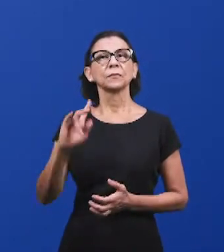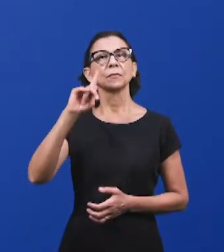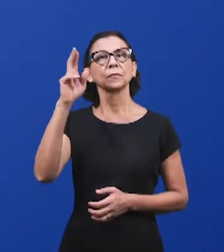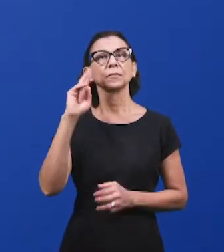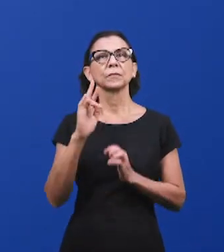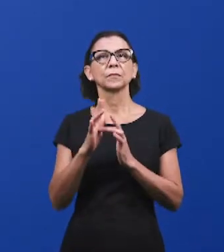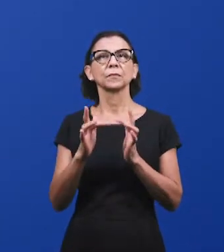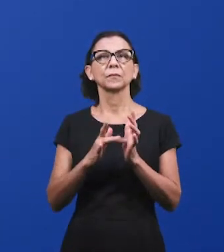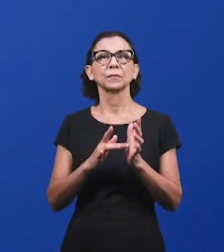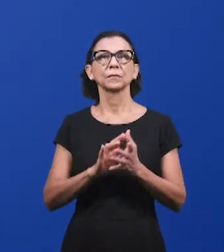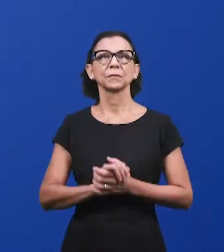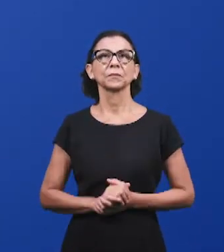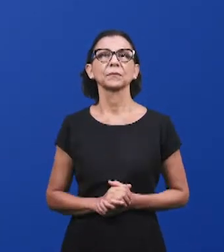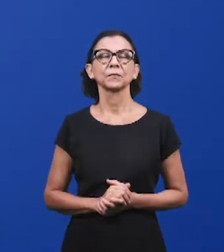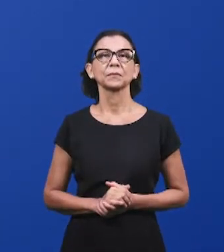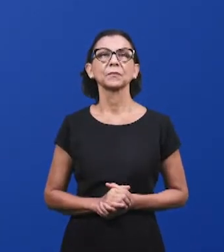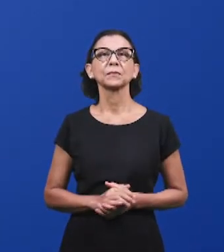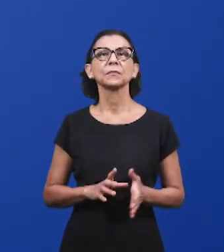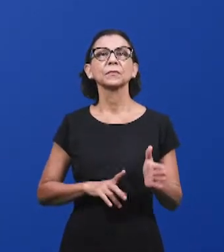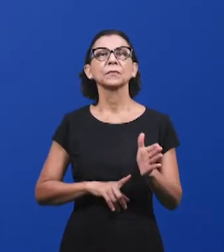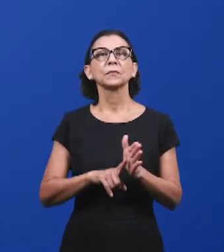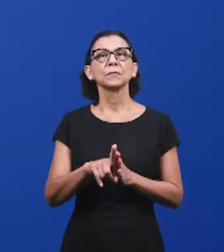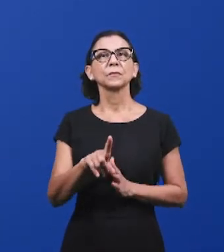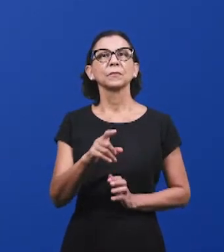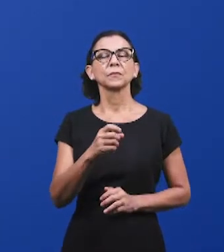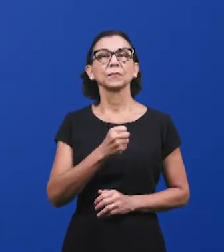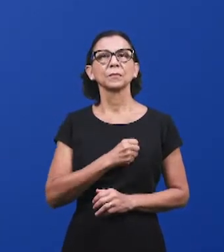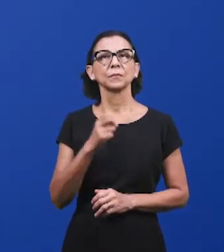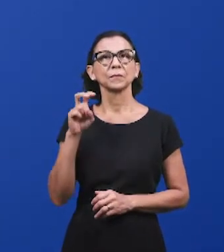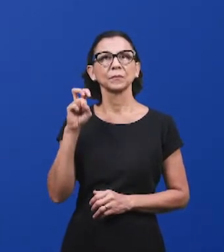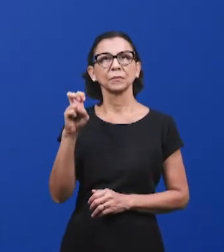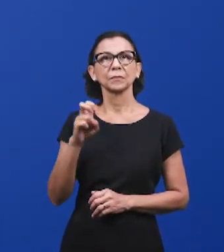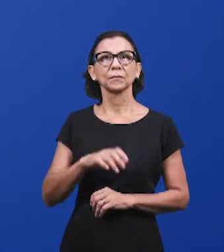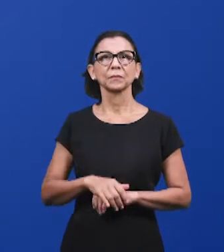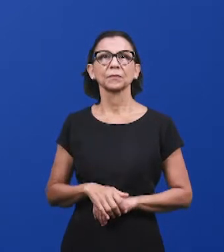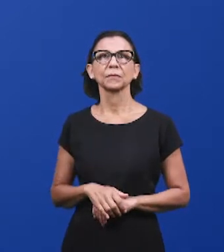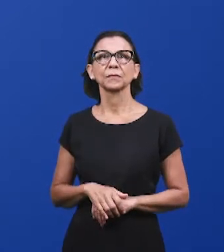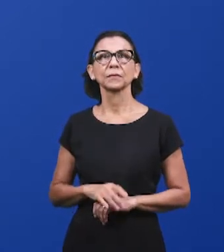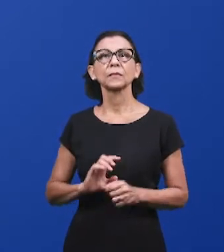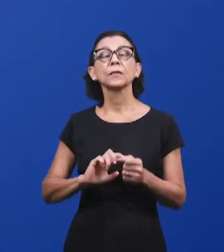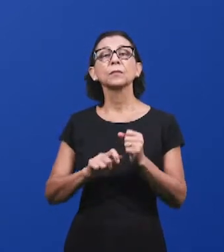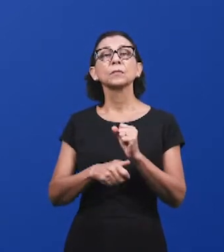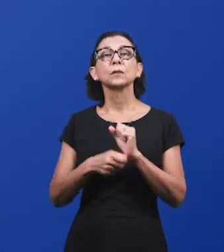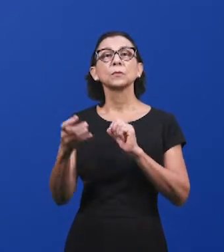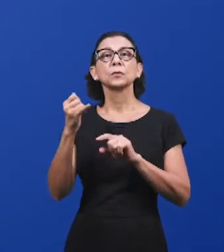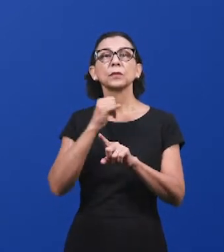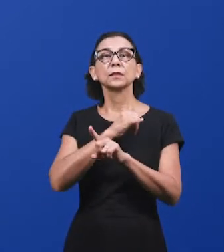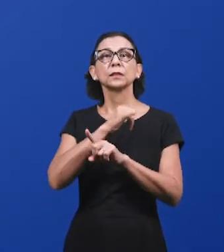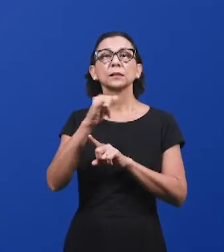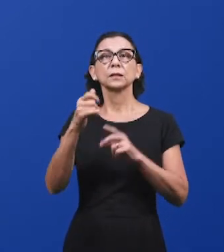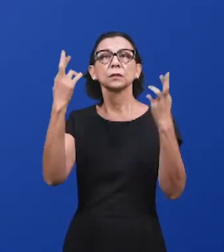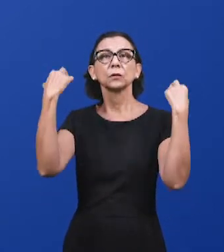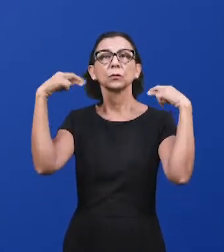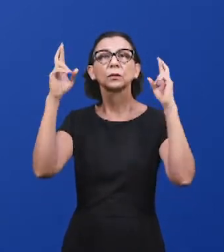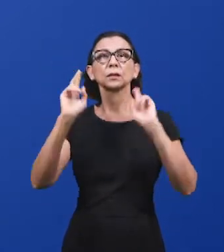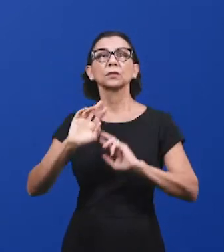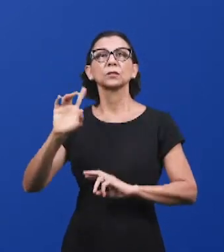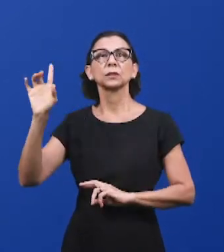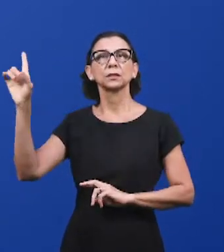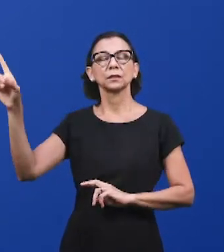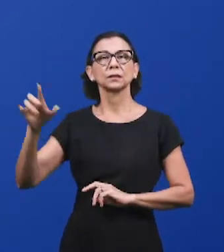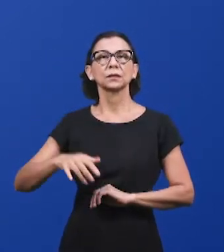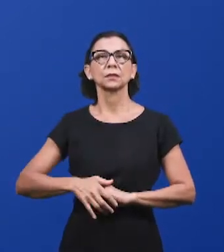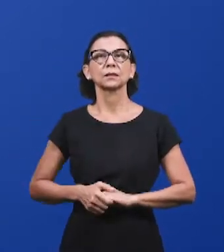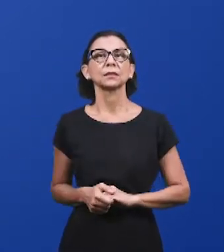Lord. We're going to be answering the question number 5. Gabi, who is the mystery prophesied as the Lamb of God?